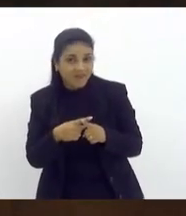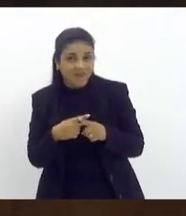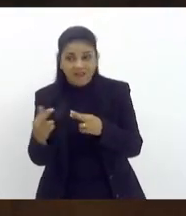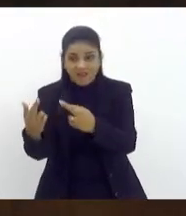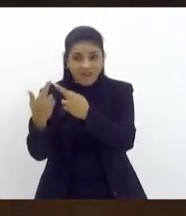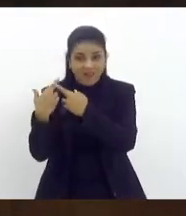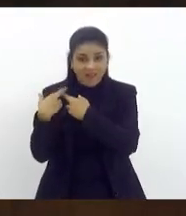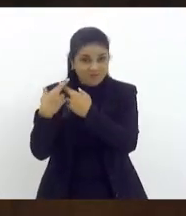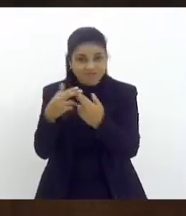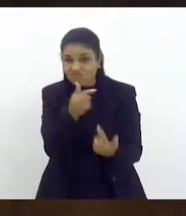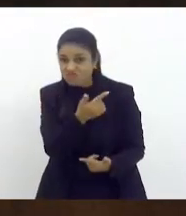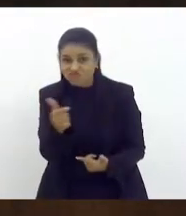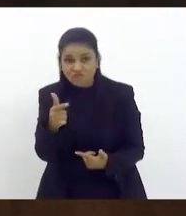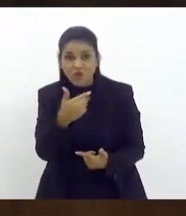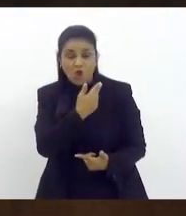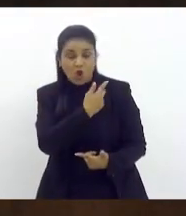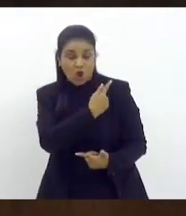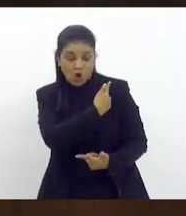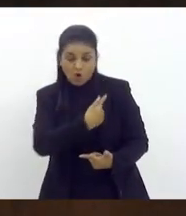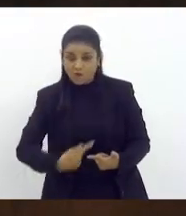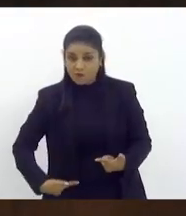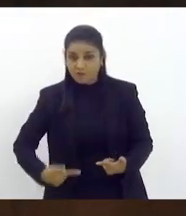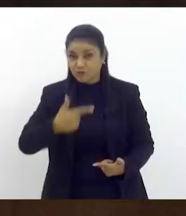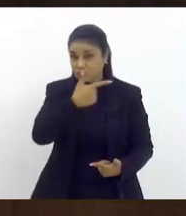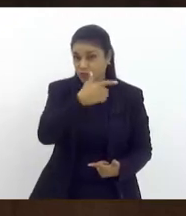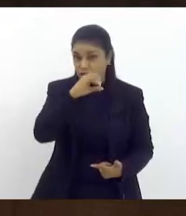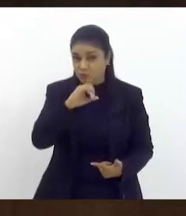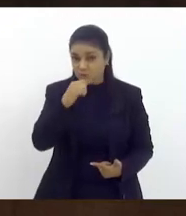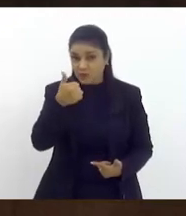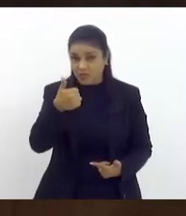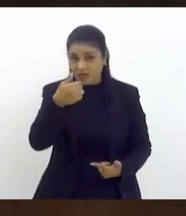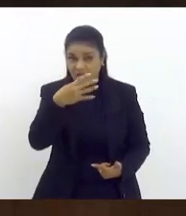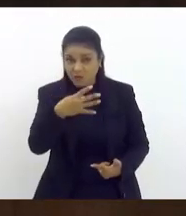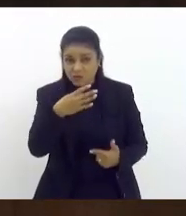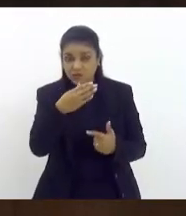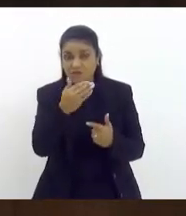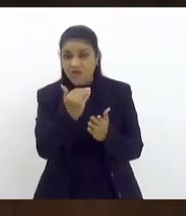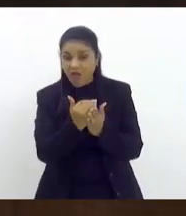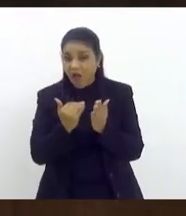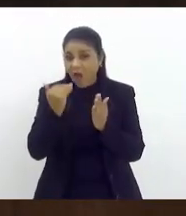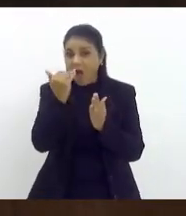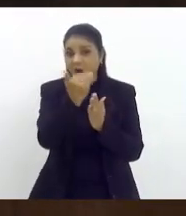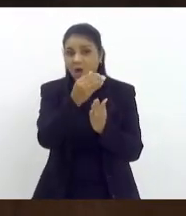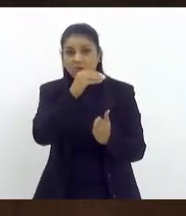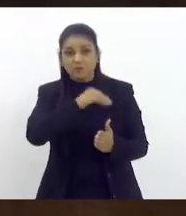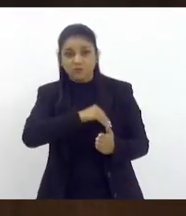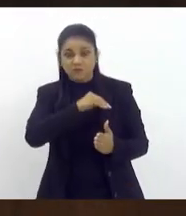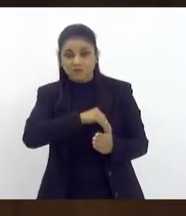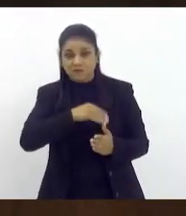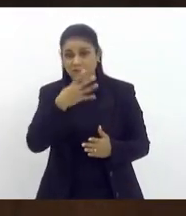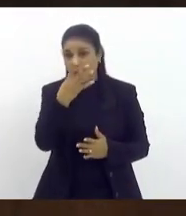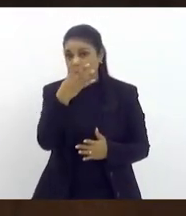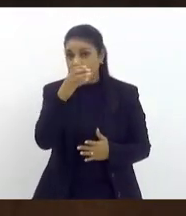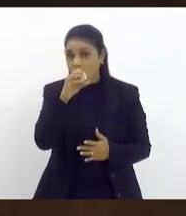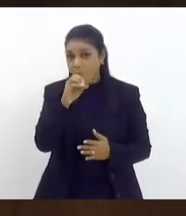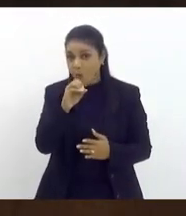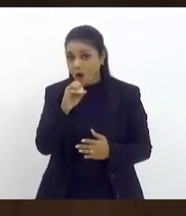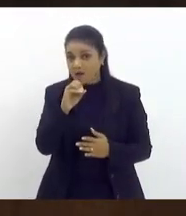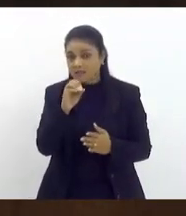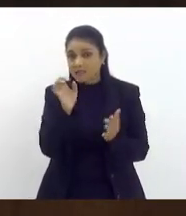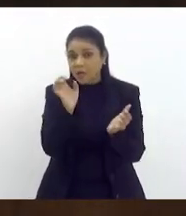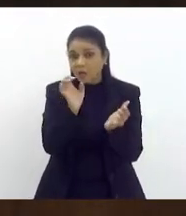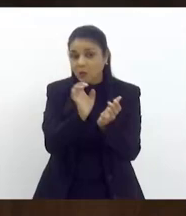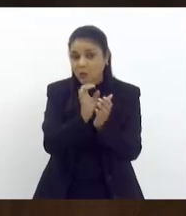houve um governador de 2014 que aumentou o salário para mais de 40 categorias sem que